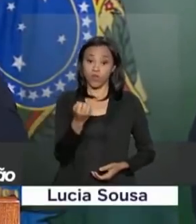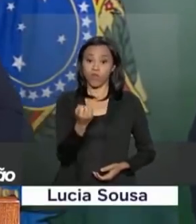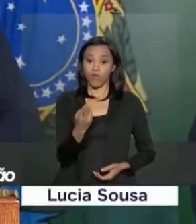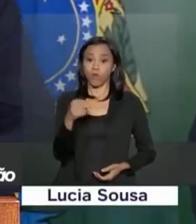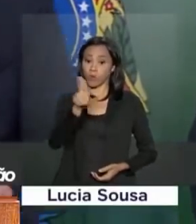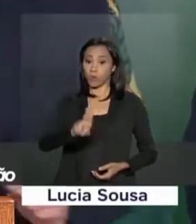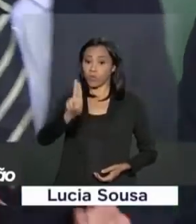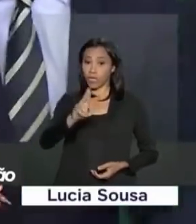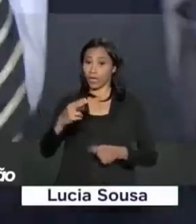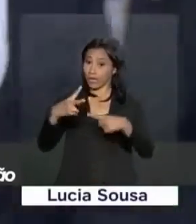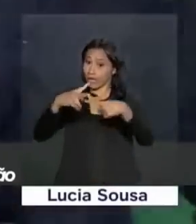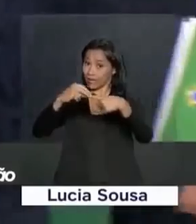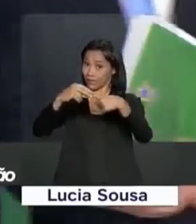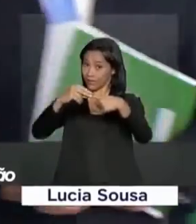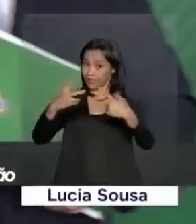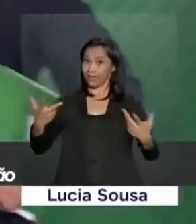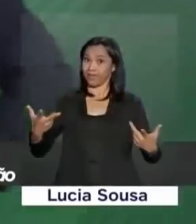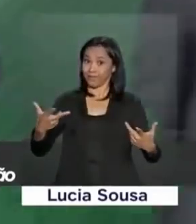arma